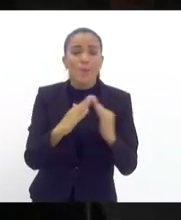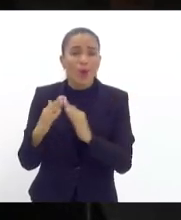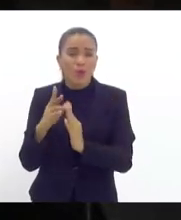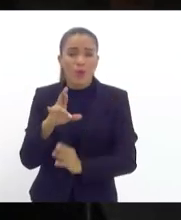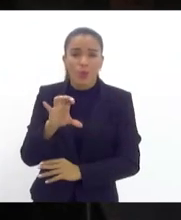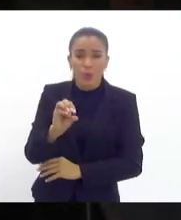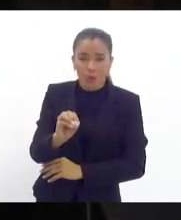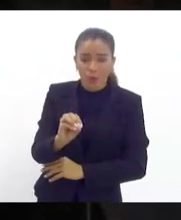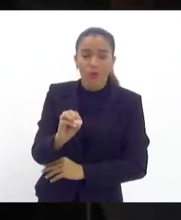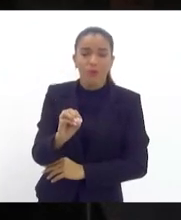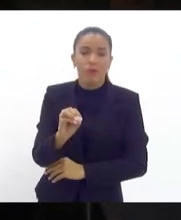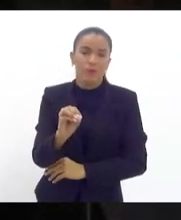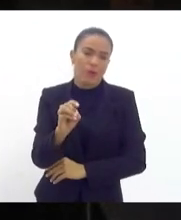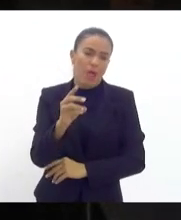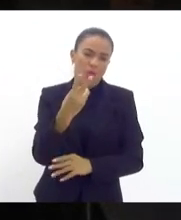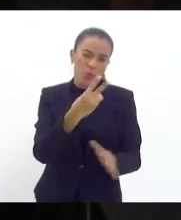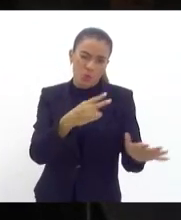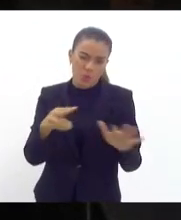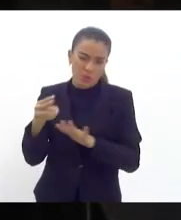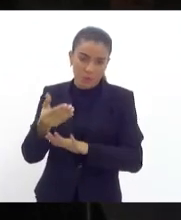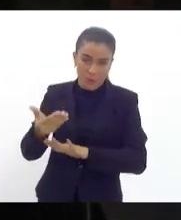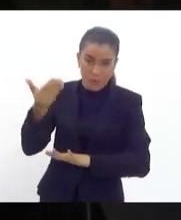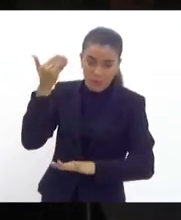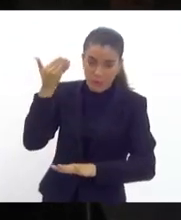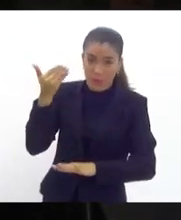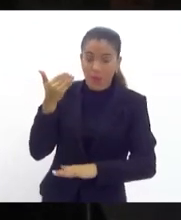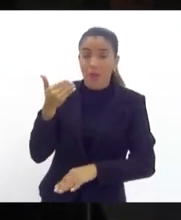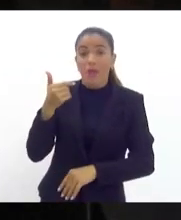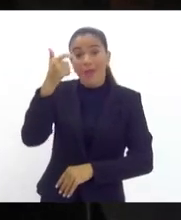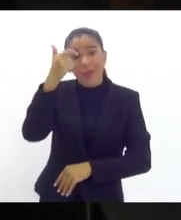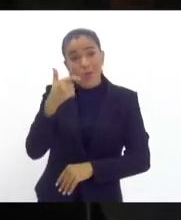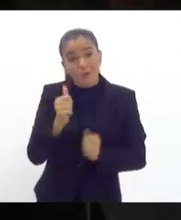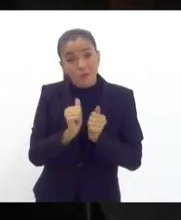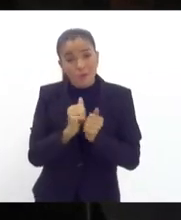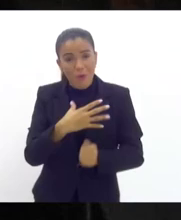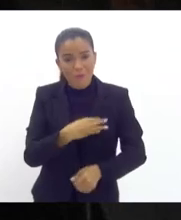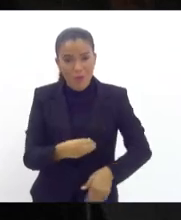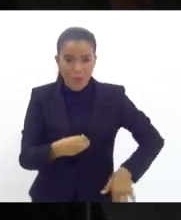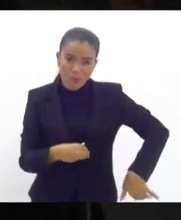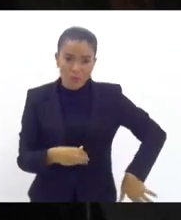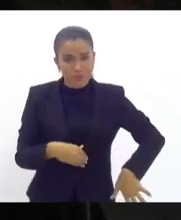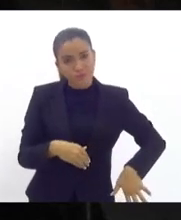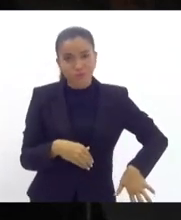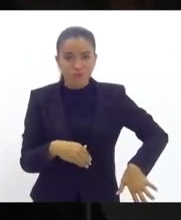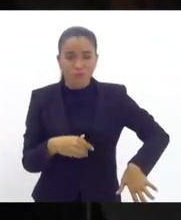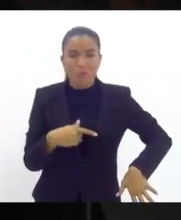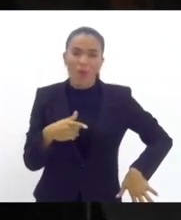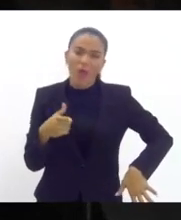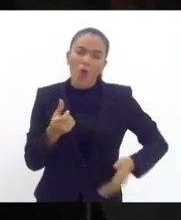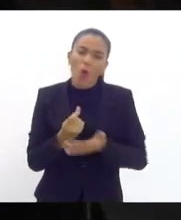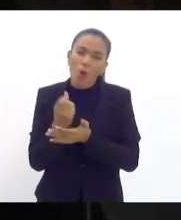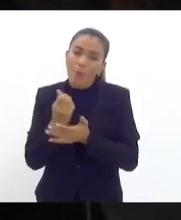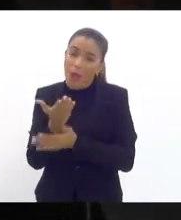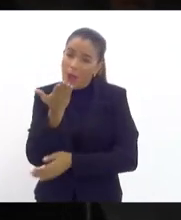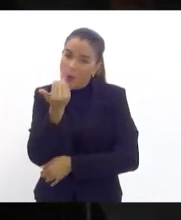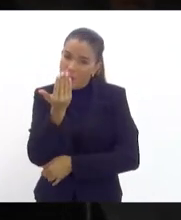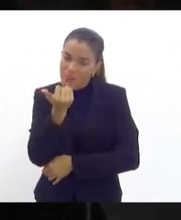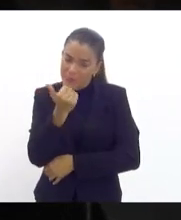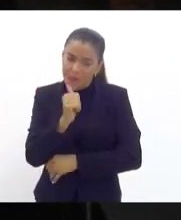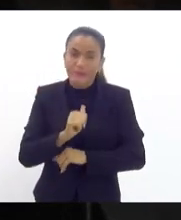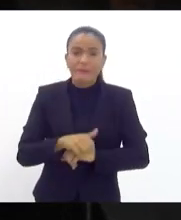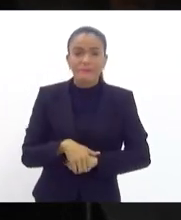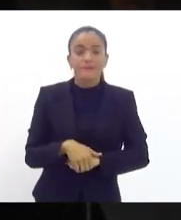muitas vezes como foi eu há duas semanas atrás eu desci com meu filho para buscar um iFood fazendo aqui pagando